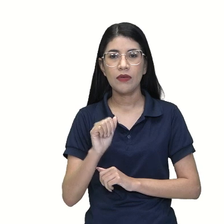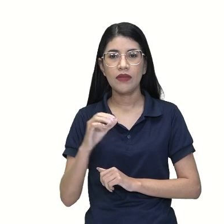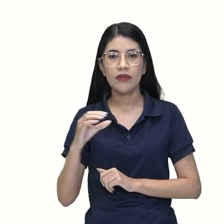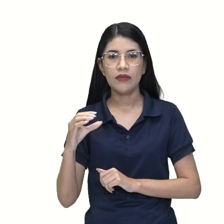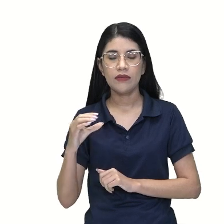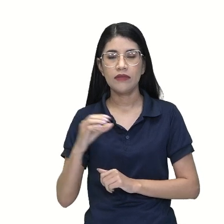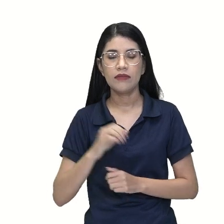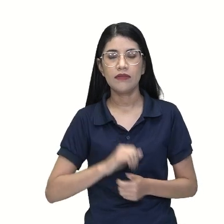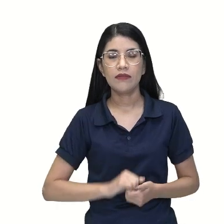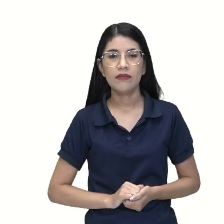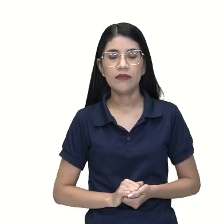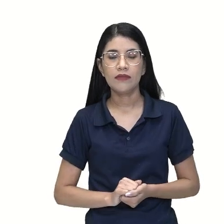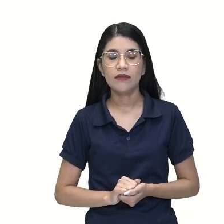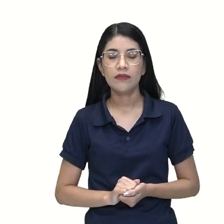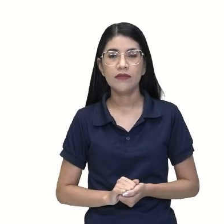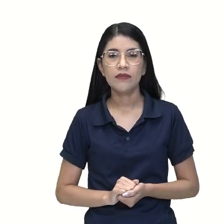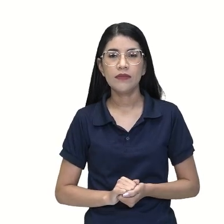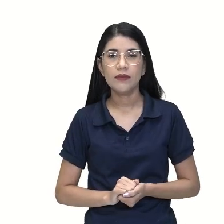4ac.